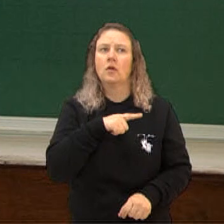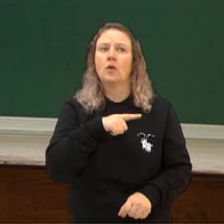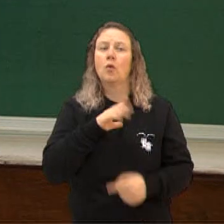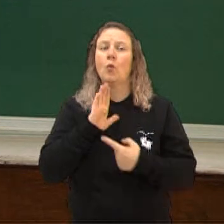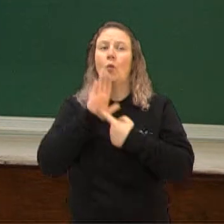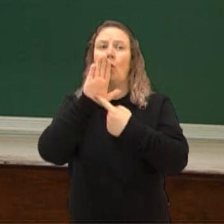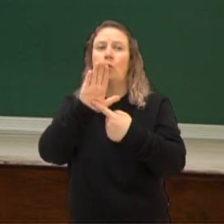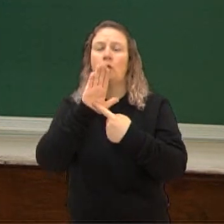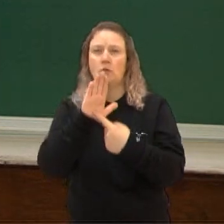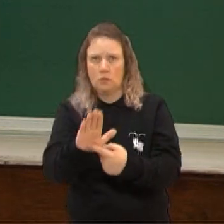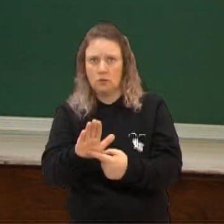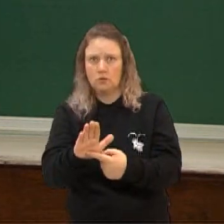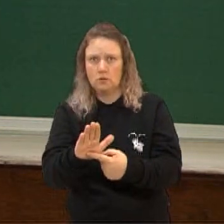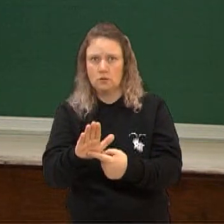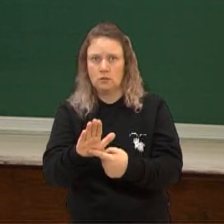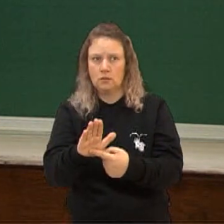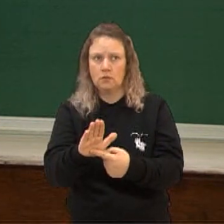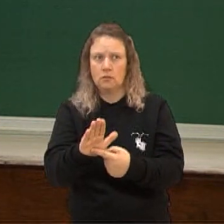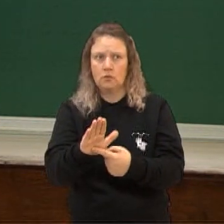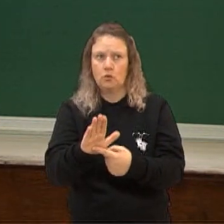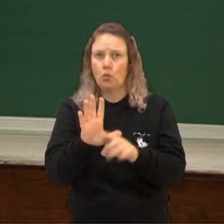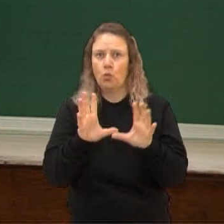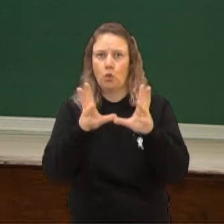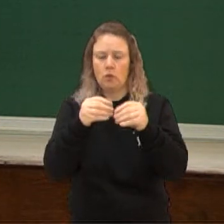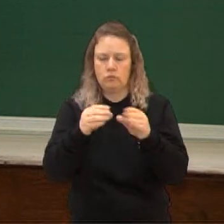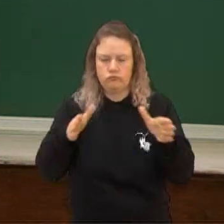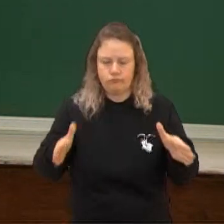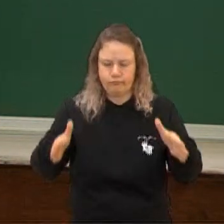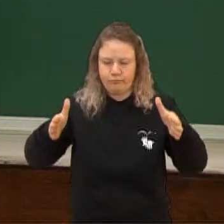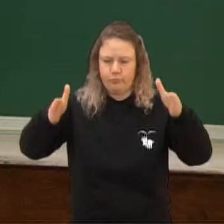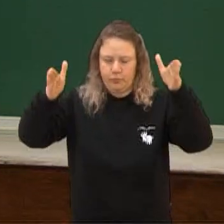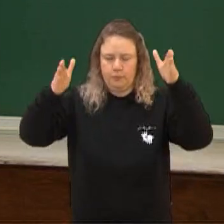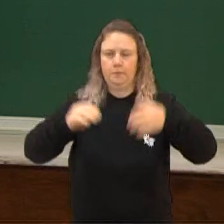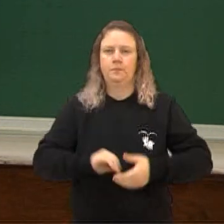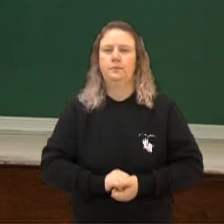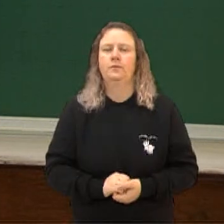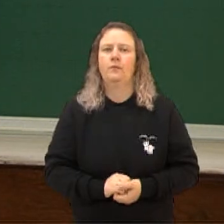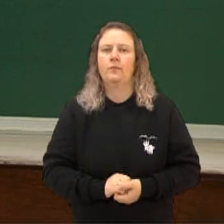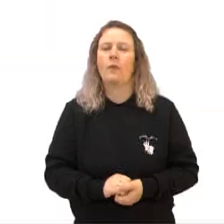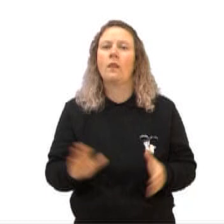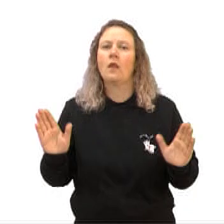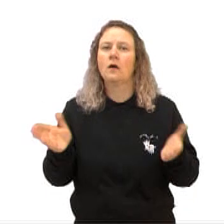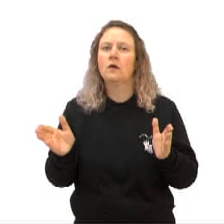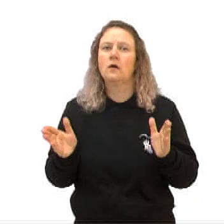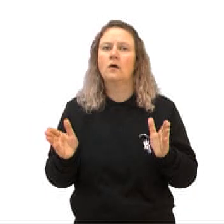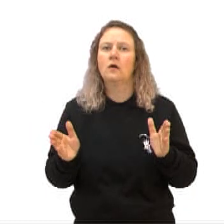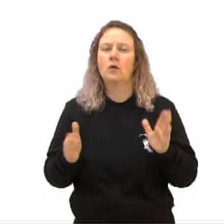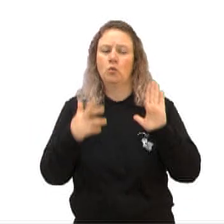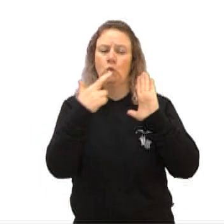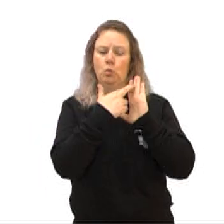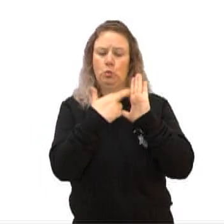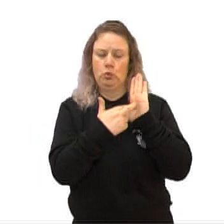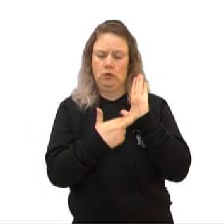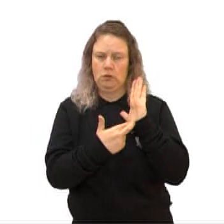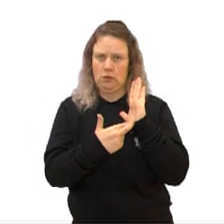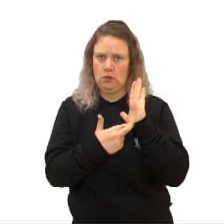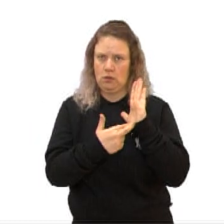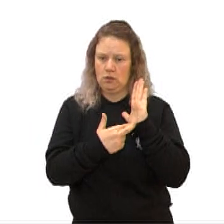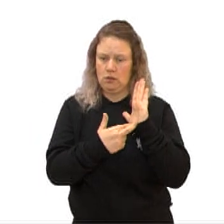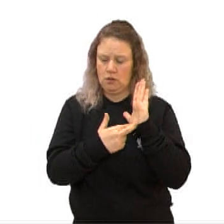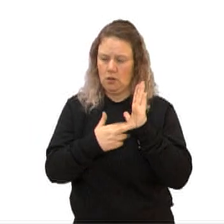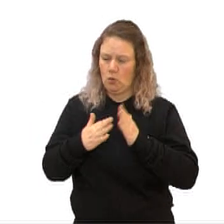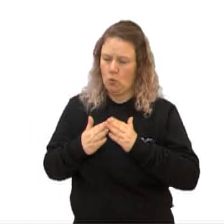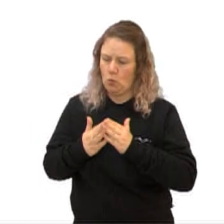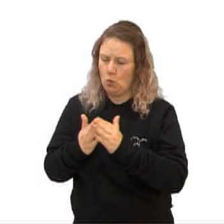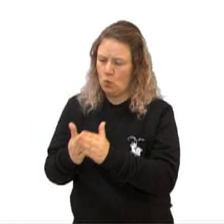do que seria a área para armazenar esses contêineres. De acordo com as normas desse porto, os contêineres deverão